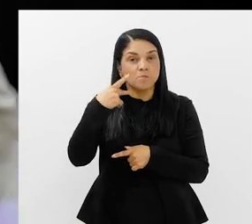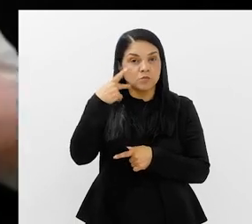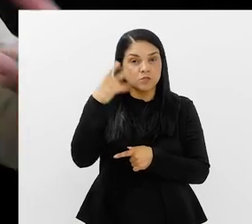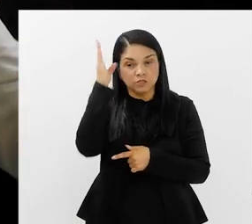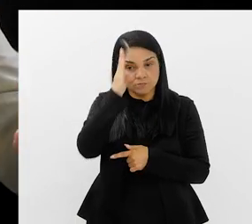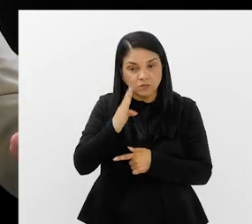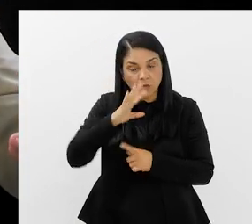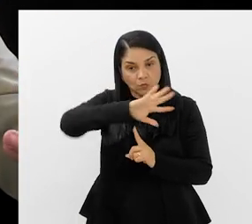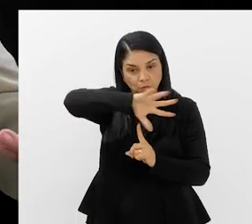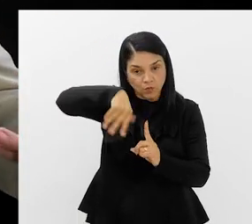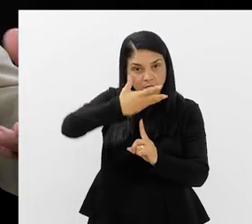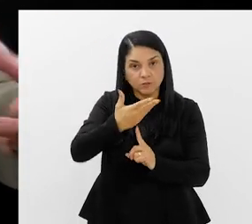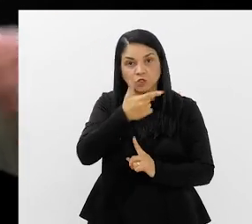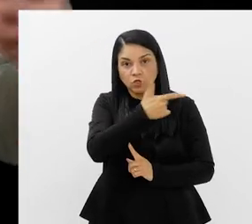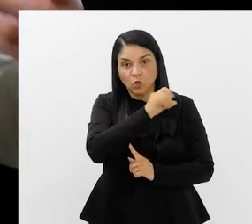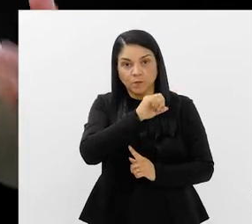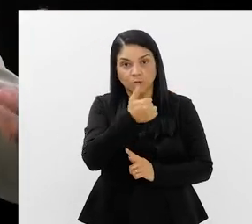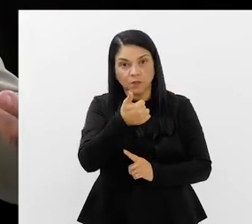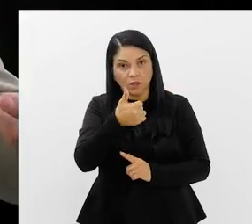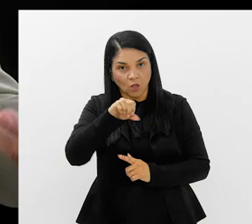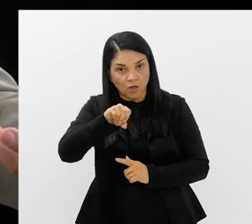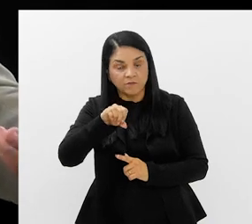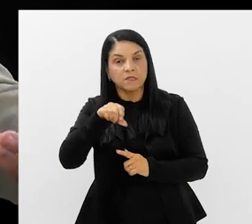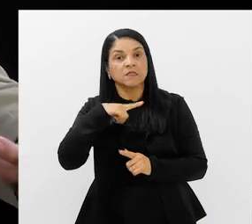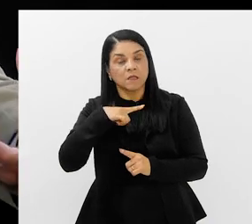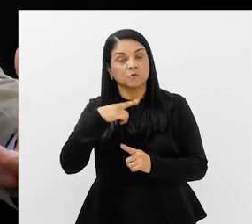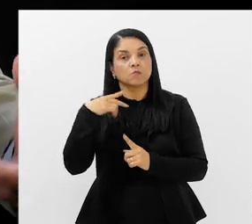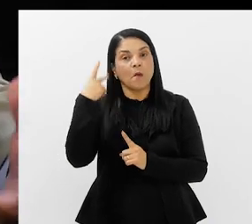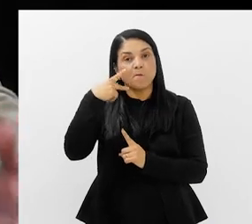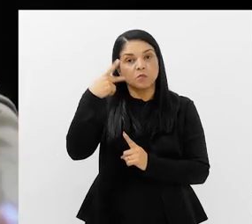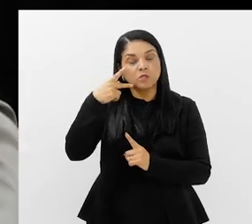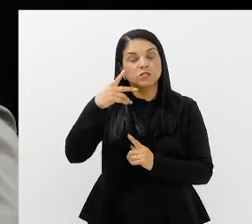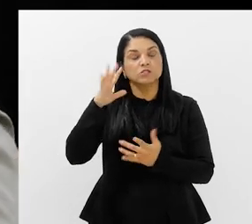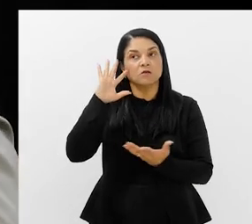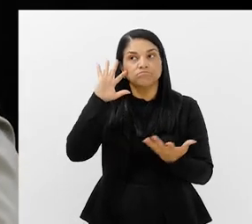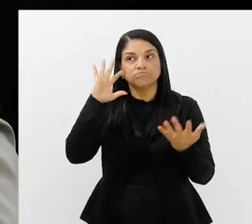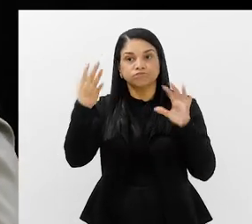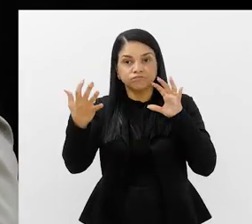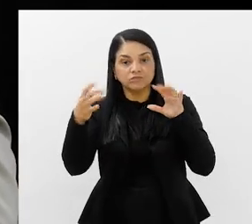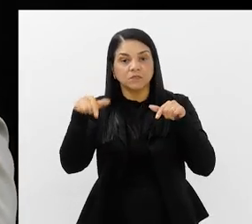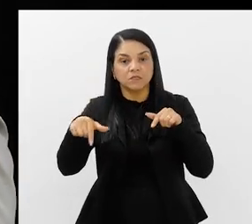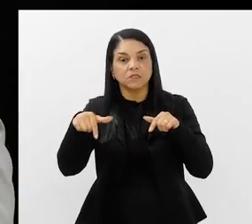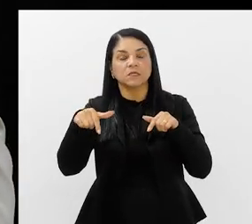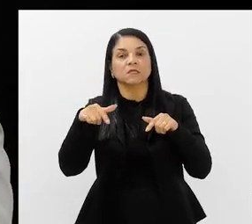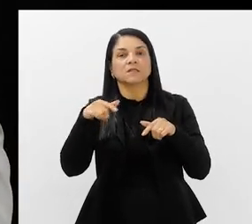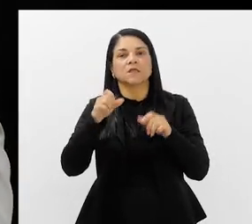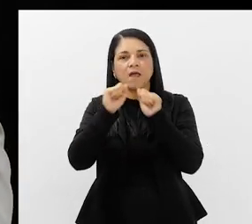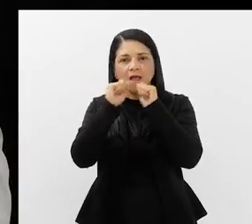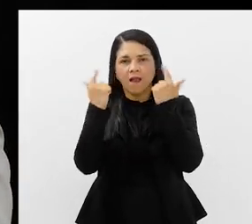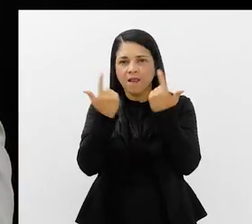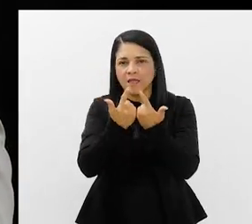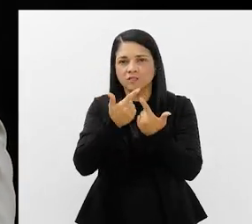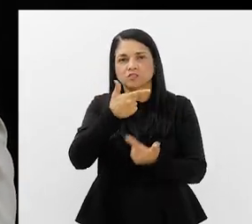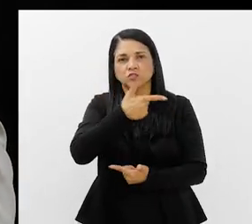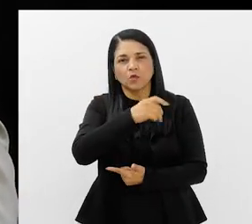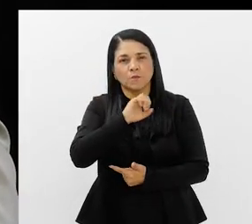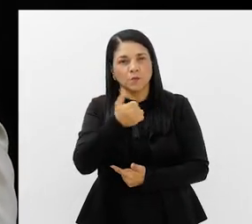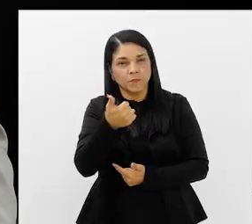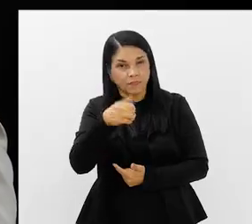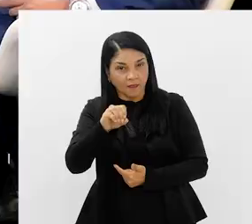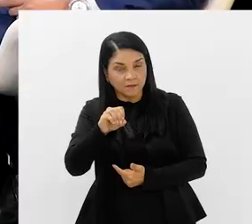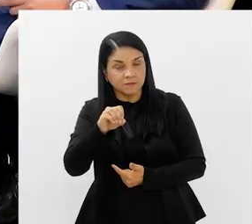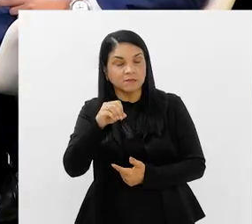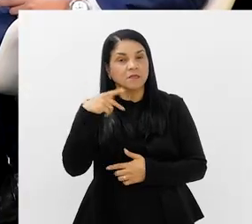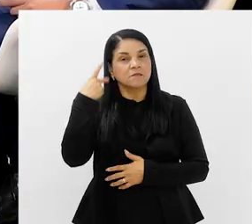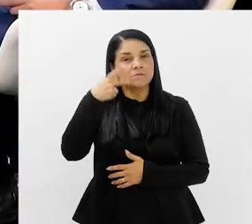nós temos a nossa Política Nacional do Clima de 2009, nós temos aqui uma Política Estadual do Clima, editada aqui pela Alerj, e já no ano